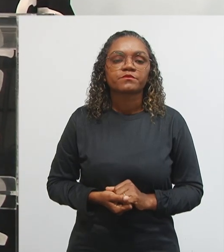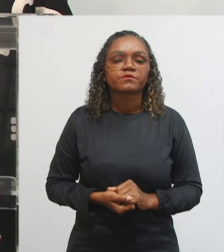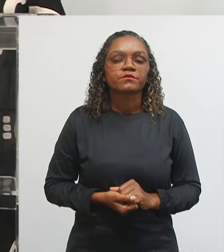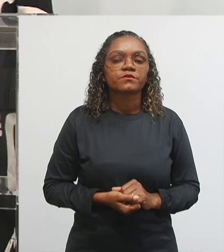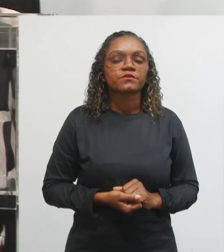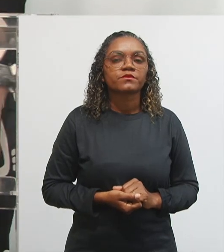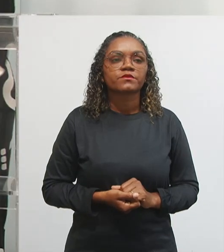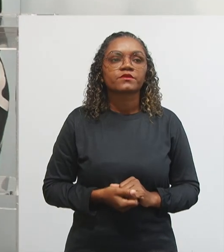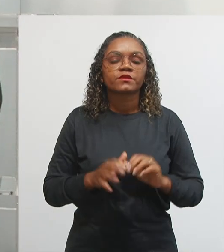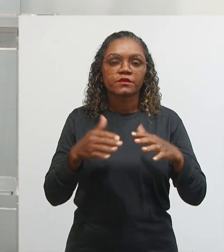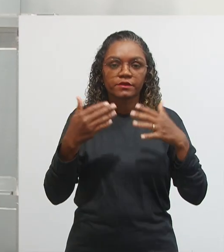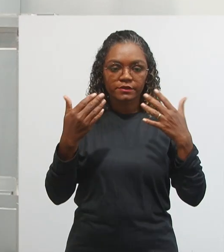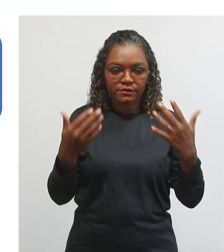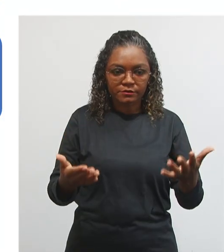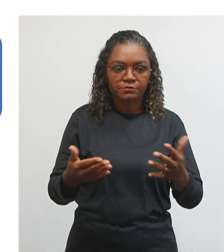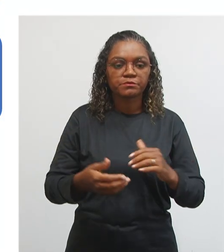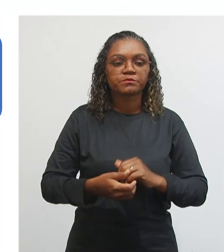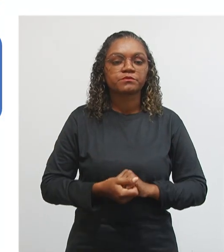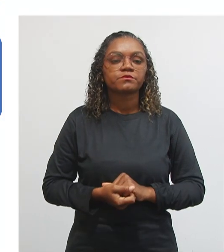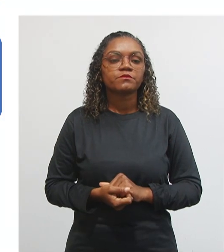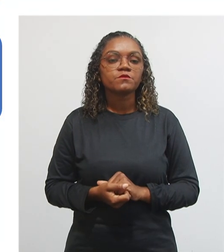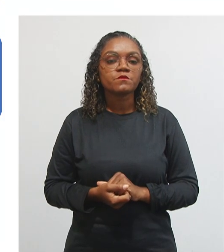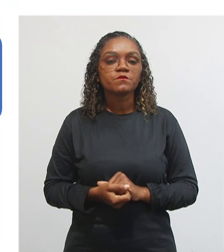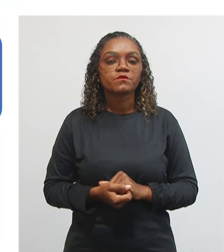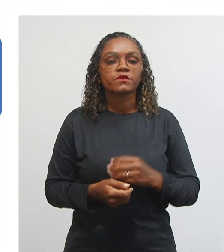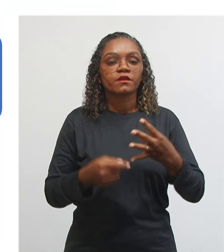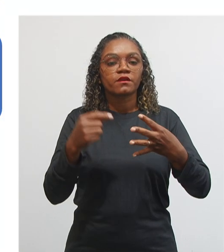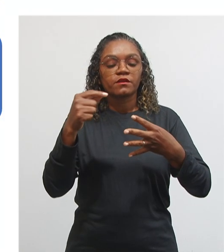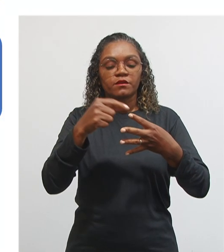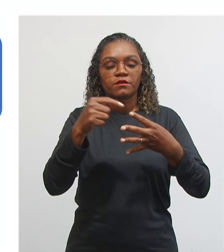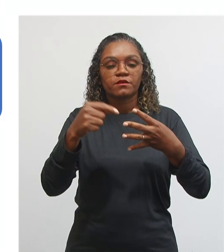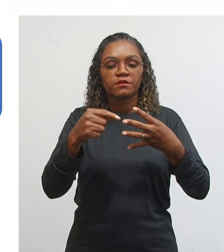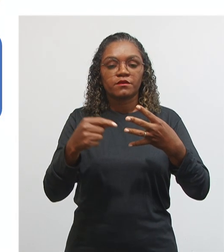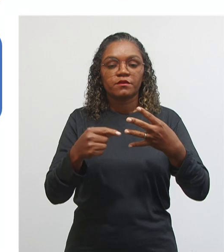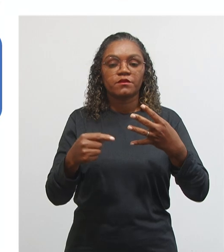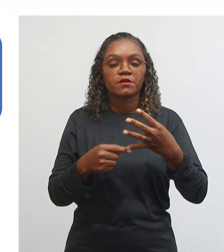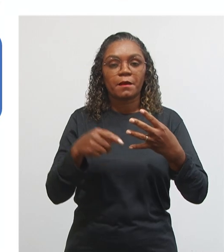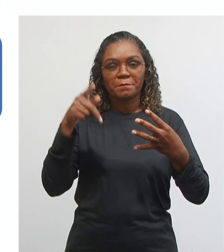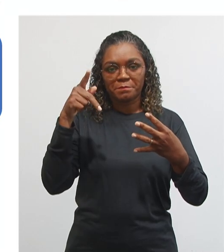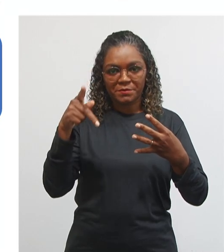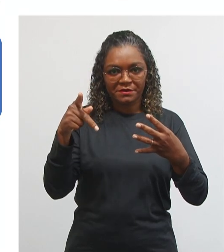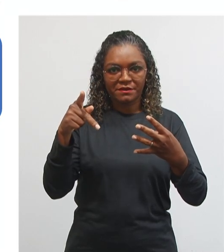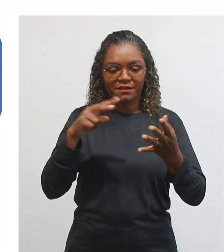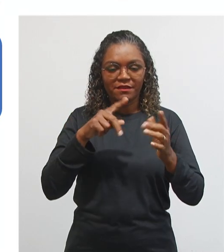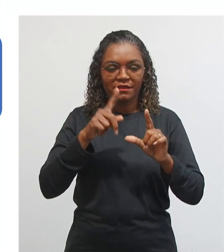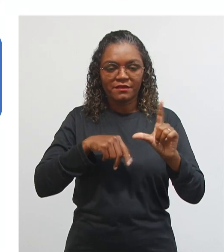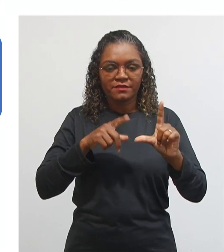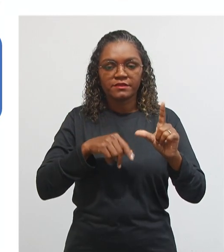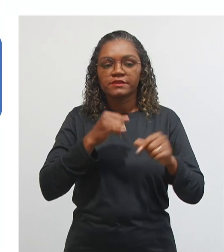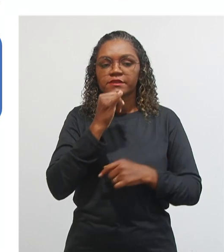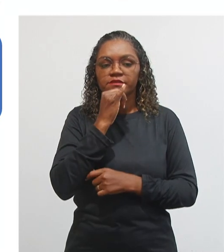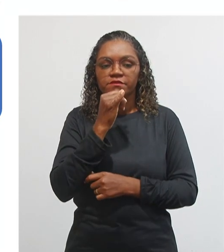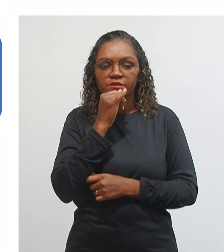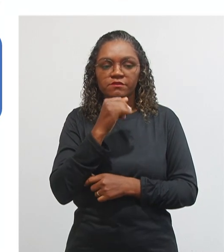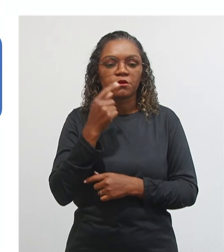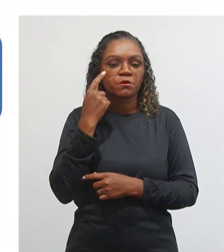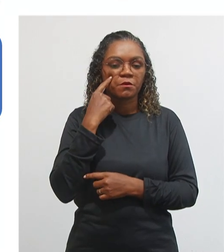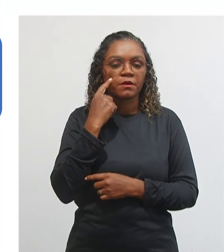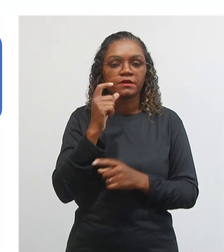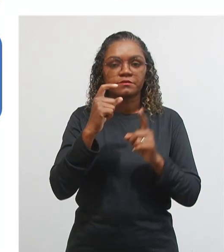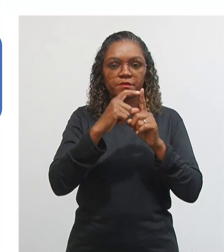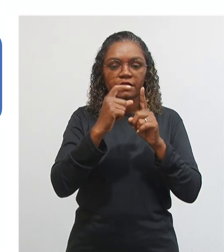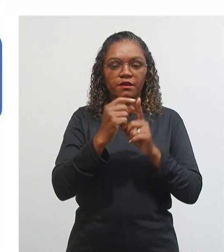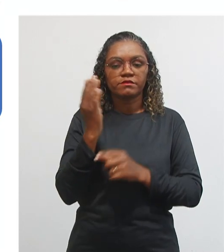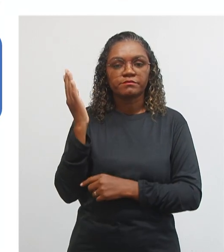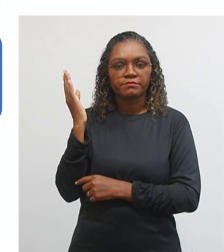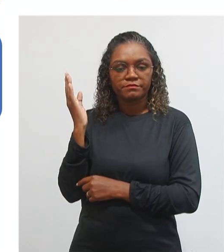Então o serviço ele apresenta 8 P's ao invés de 4. Esses que a gente já viu, produto, preço, praça e promoção. E a gente